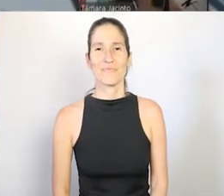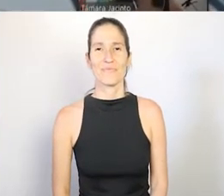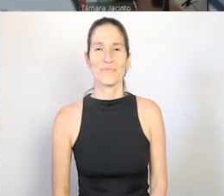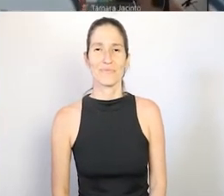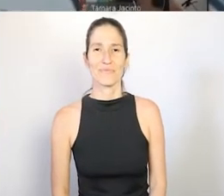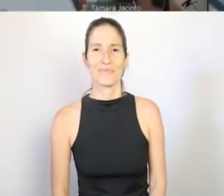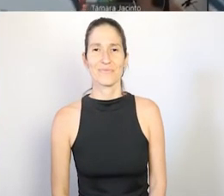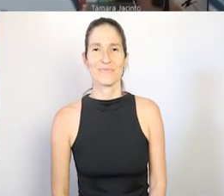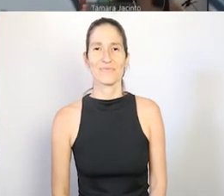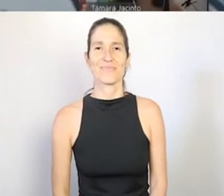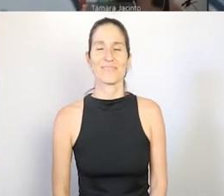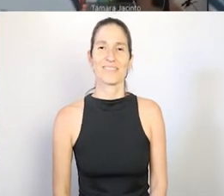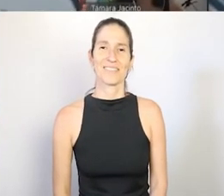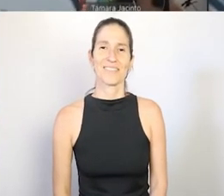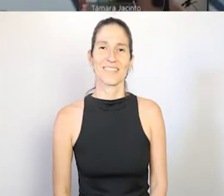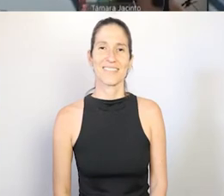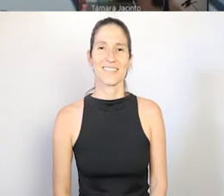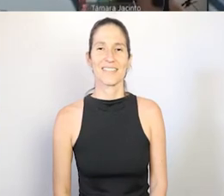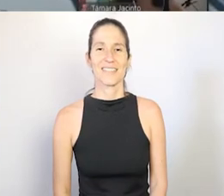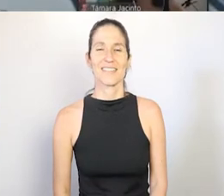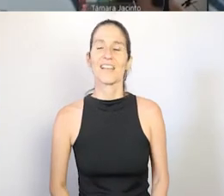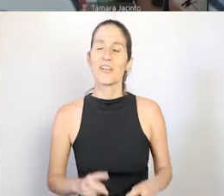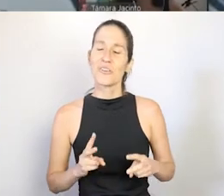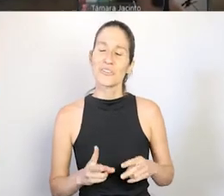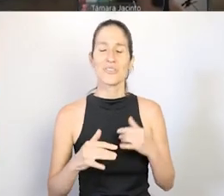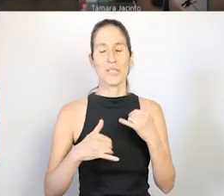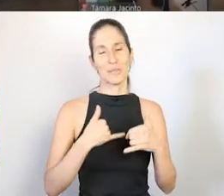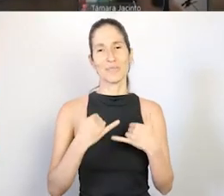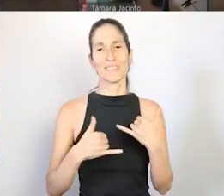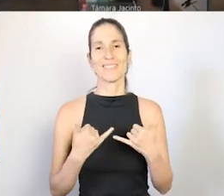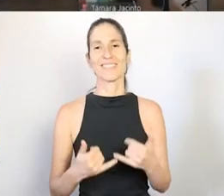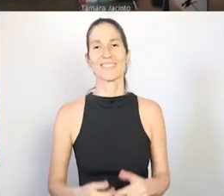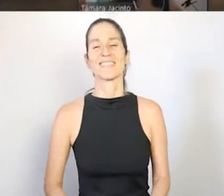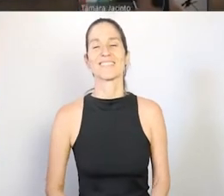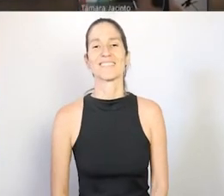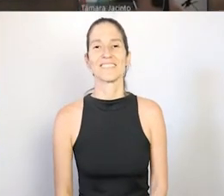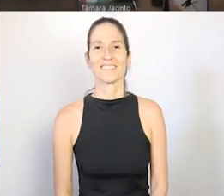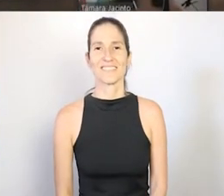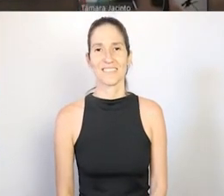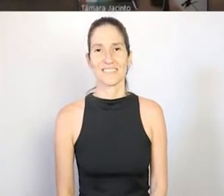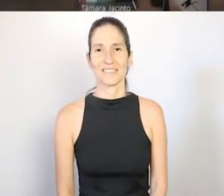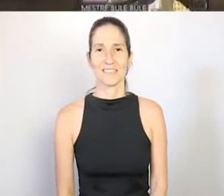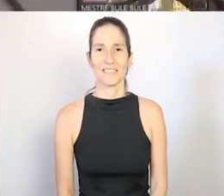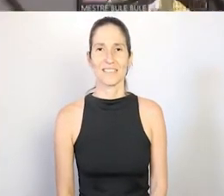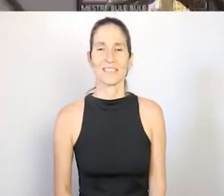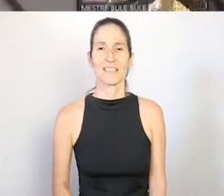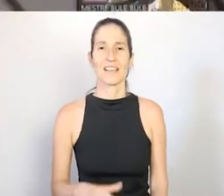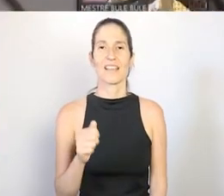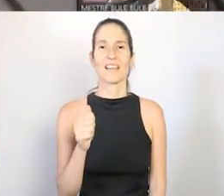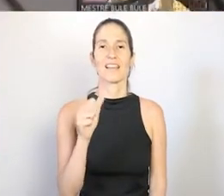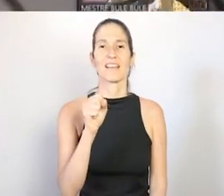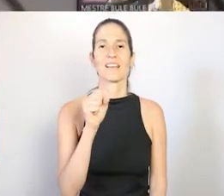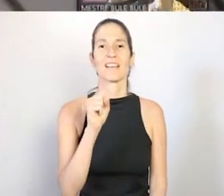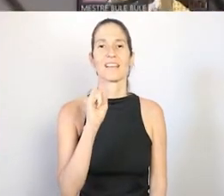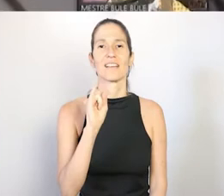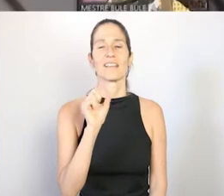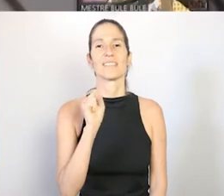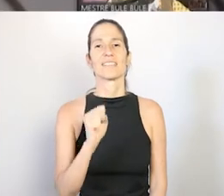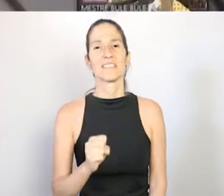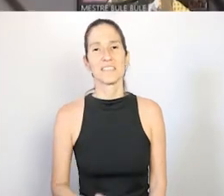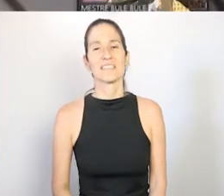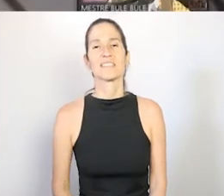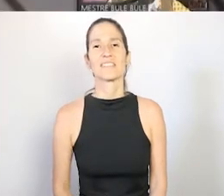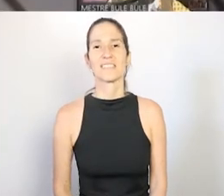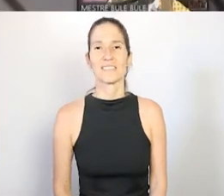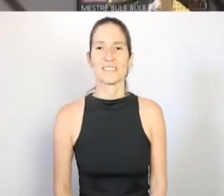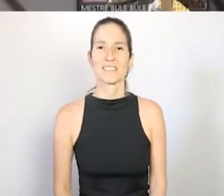Tá bem, tá bem. Então, uma maneira de continuar brincando. Eu assisto.